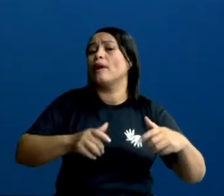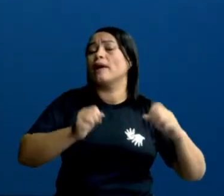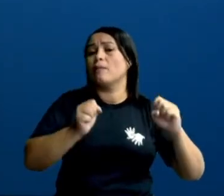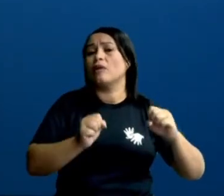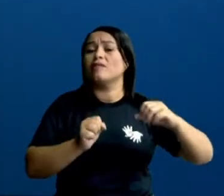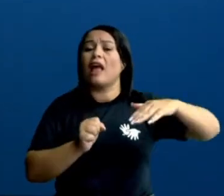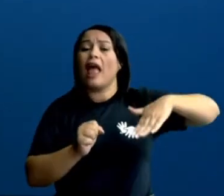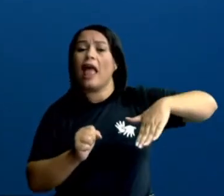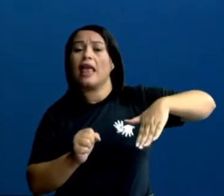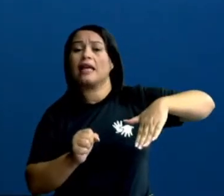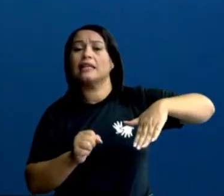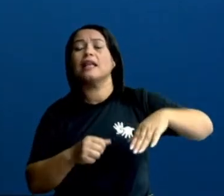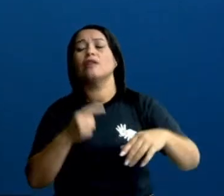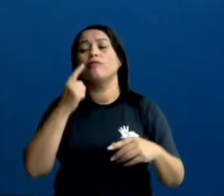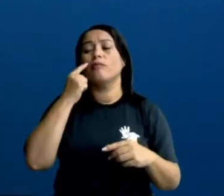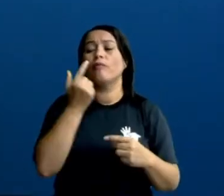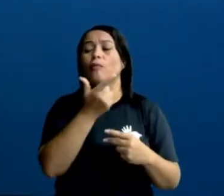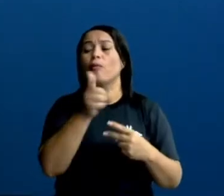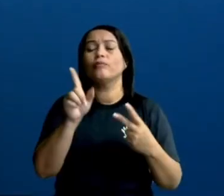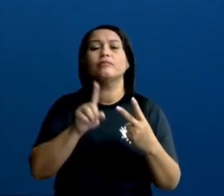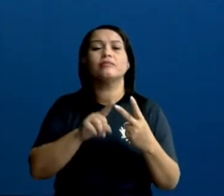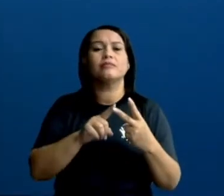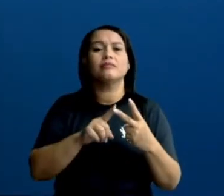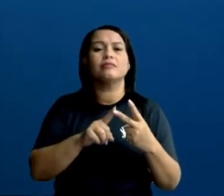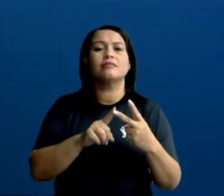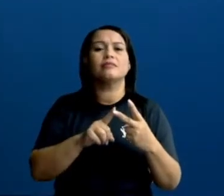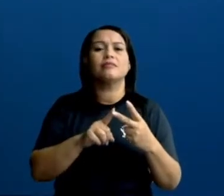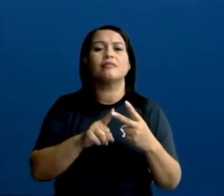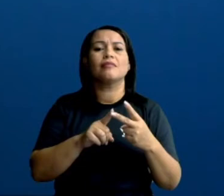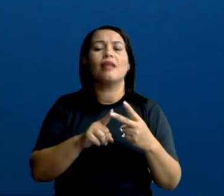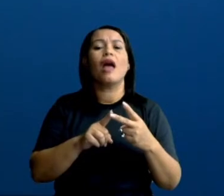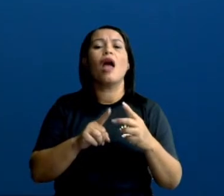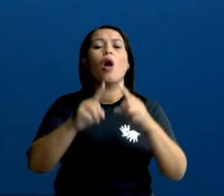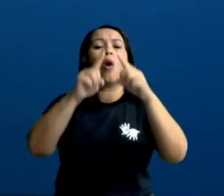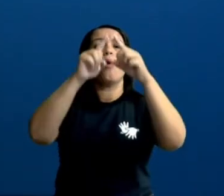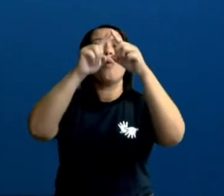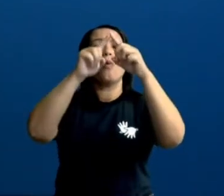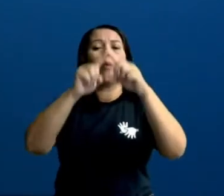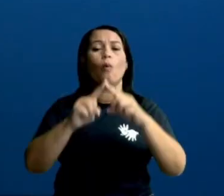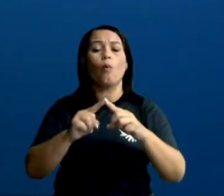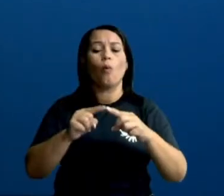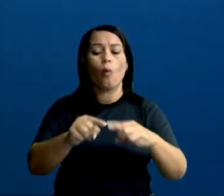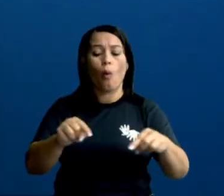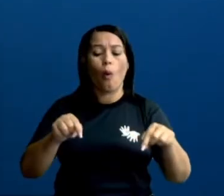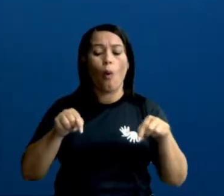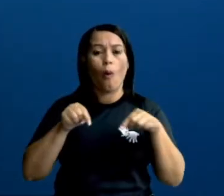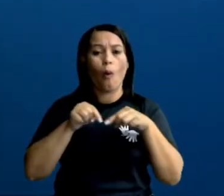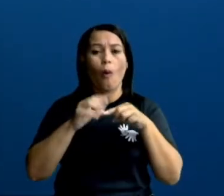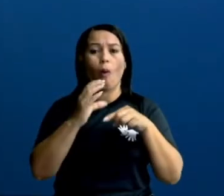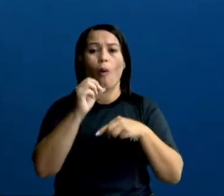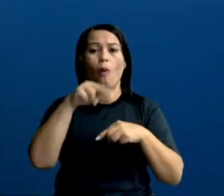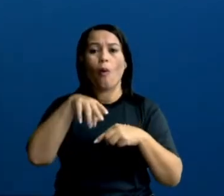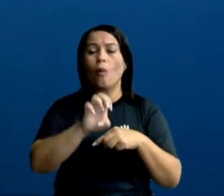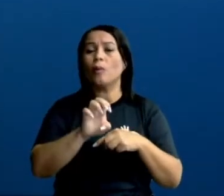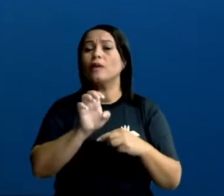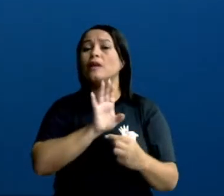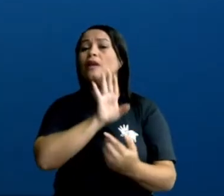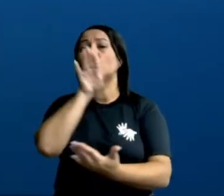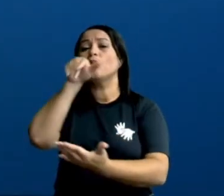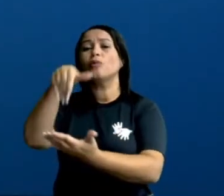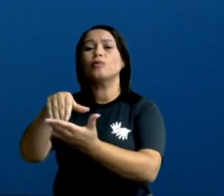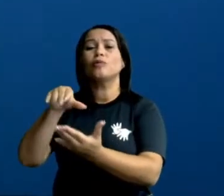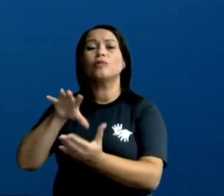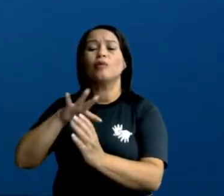inclinado. Outra figura é o cone. E por último, a esfera,